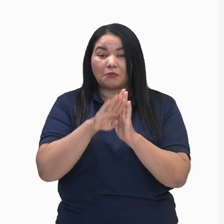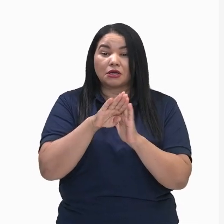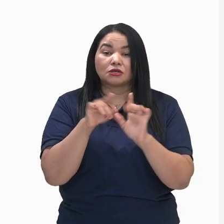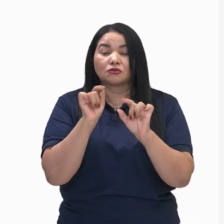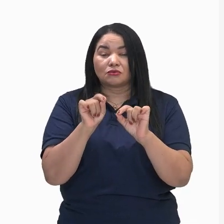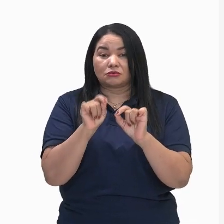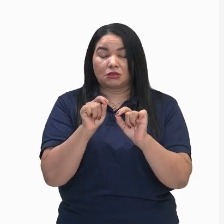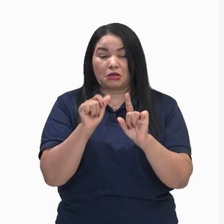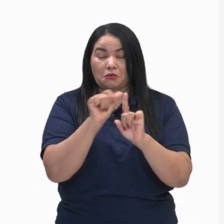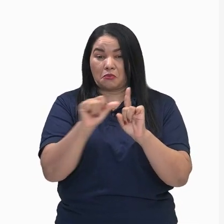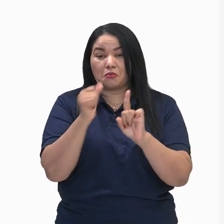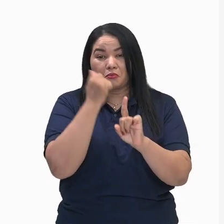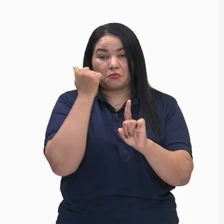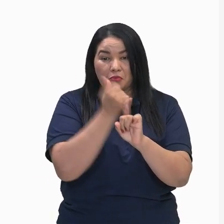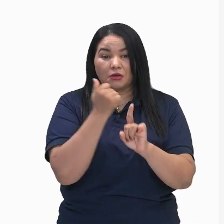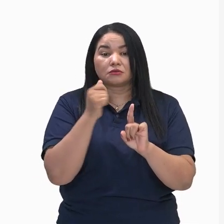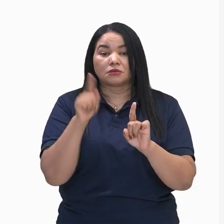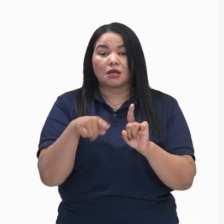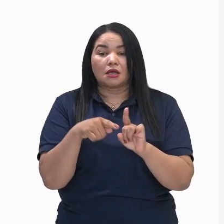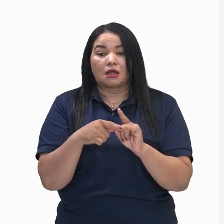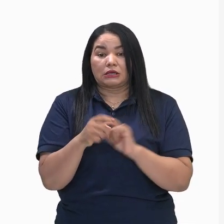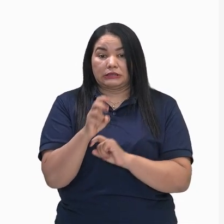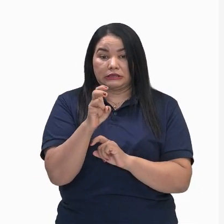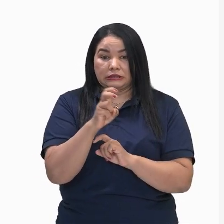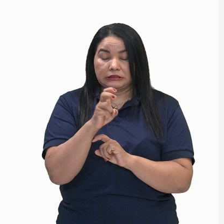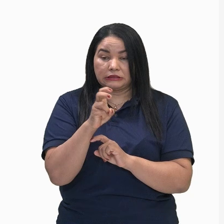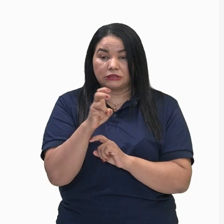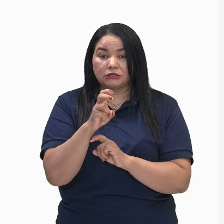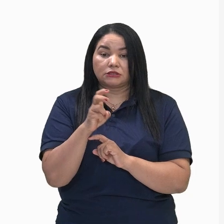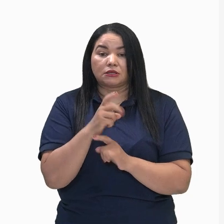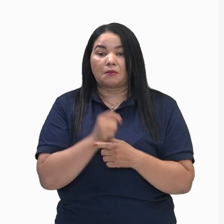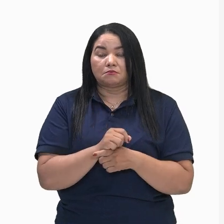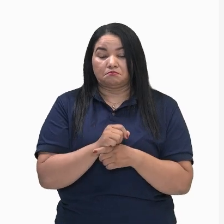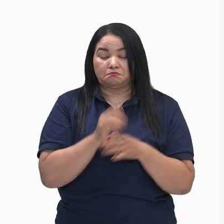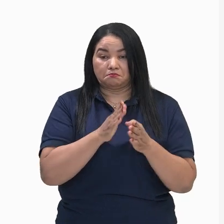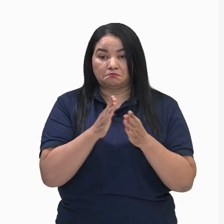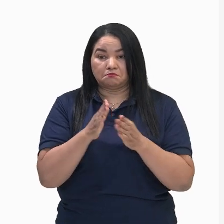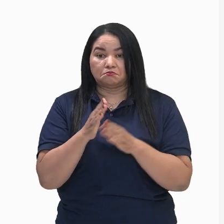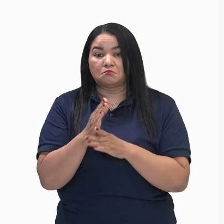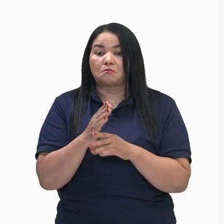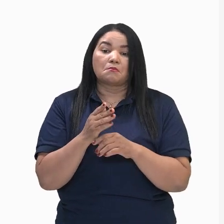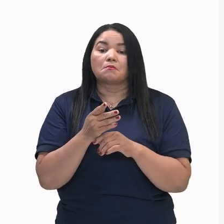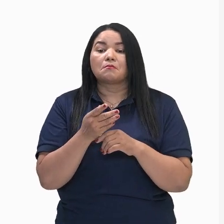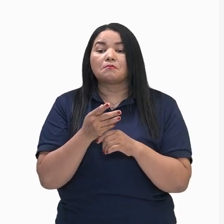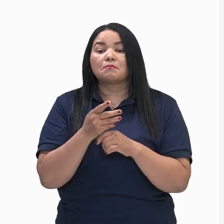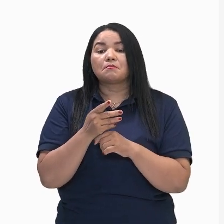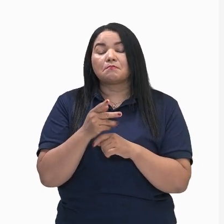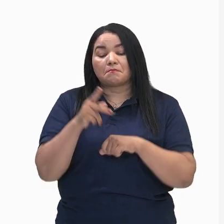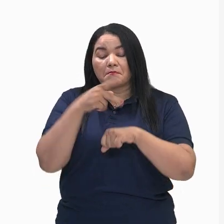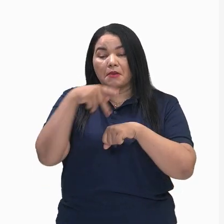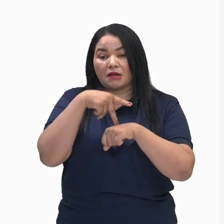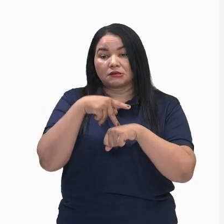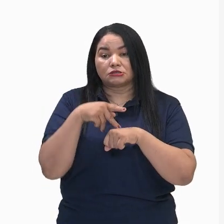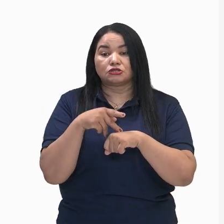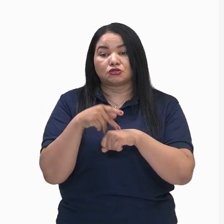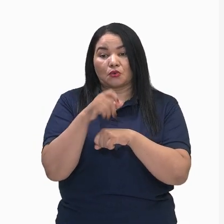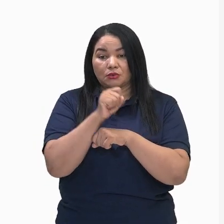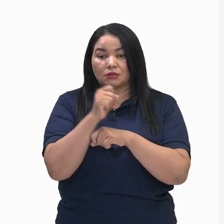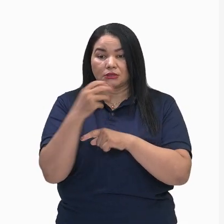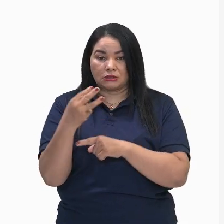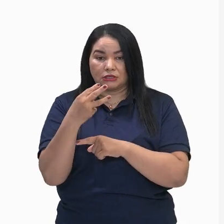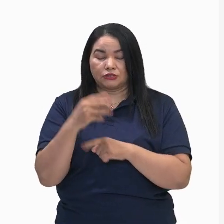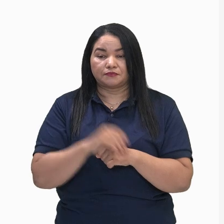femininos, ocupando a 5ª posição em ranking de 38 países. Esse documento, considerado